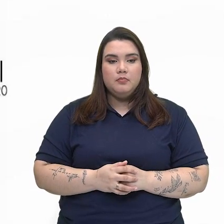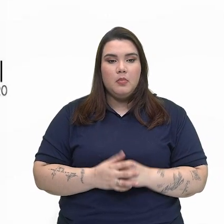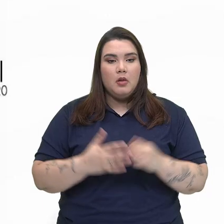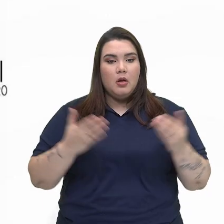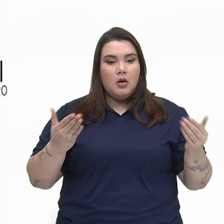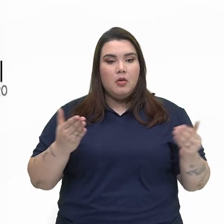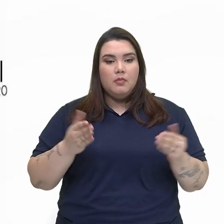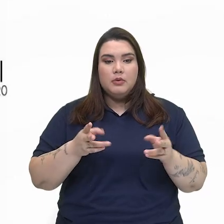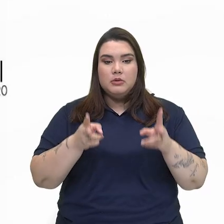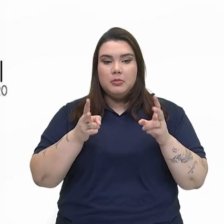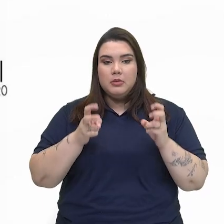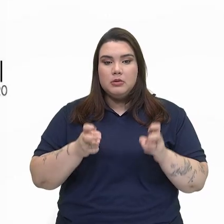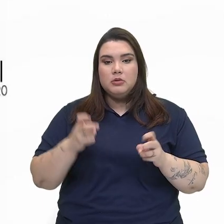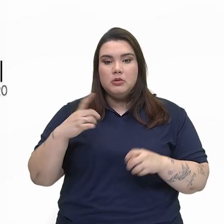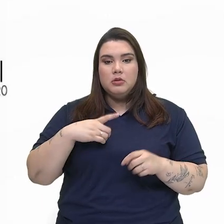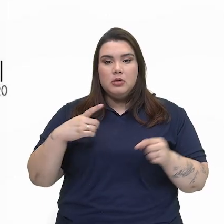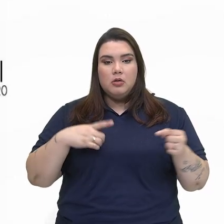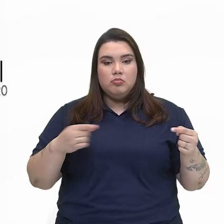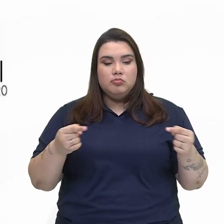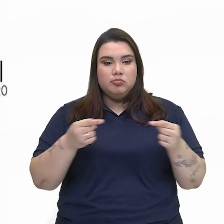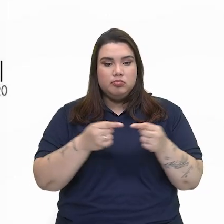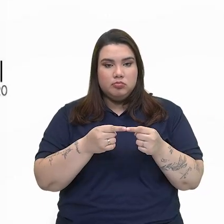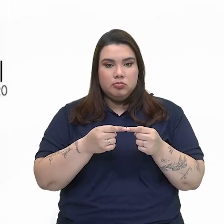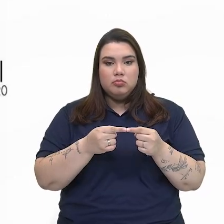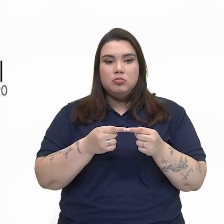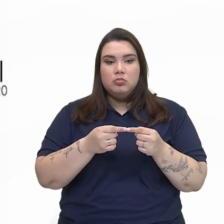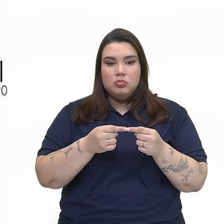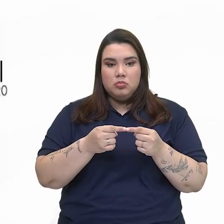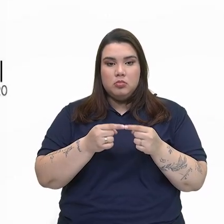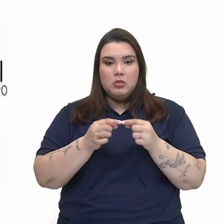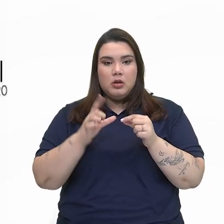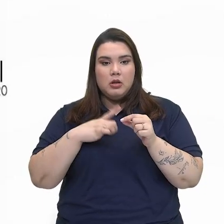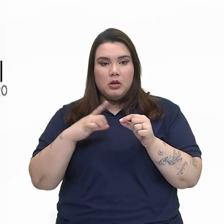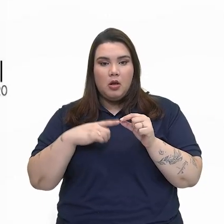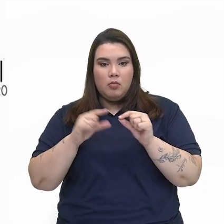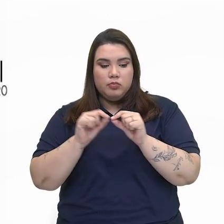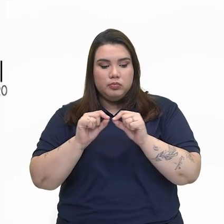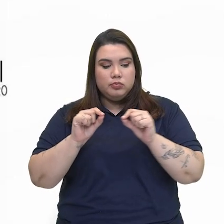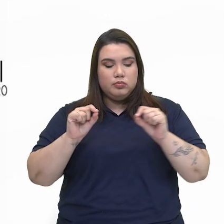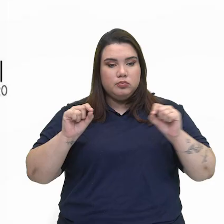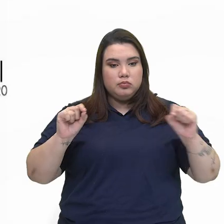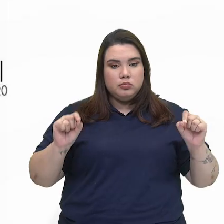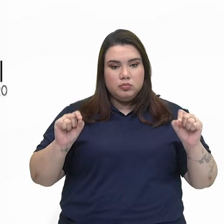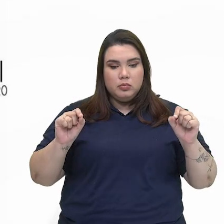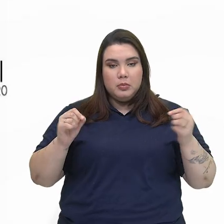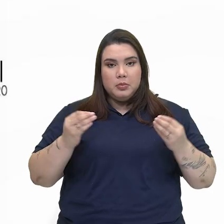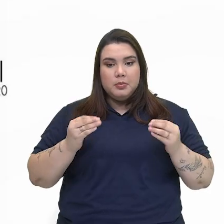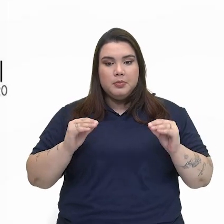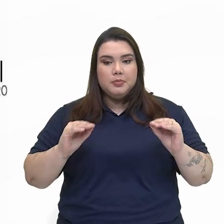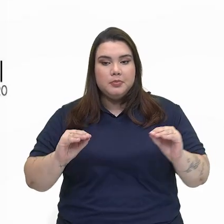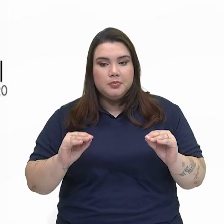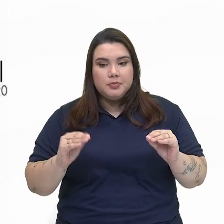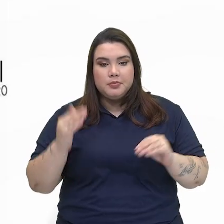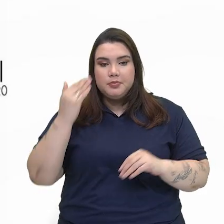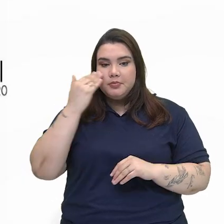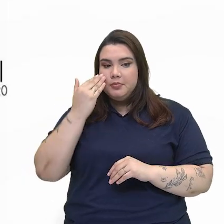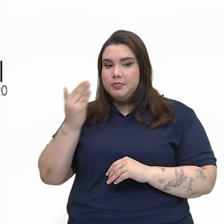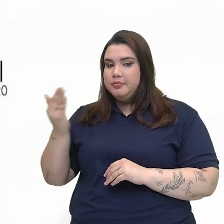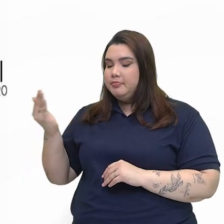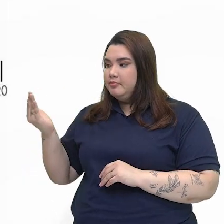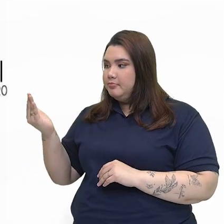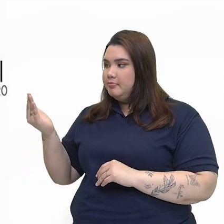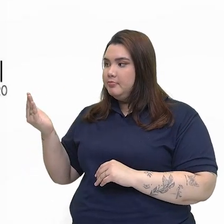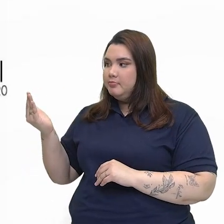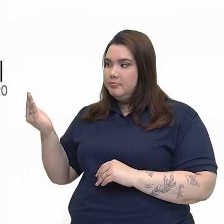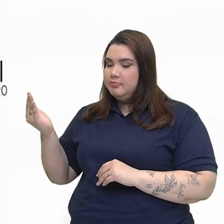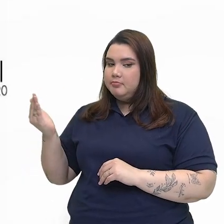eu tenho um certo material, que tem um certo comprimento, eu vou medir esse material. Está aqui, ó. Essa